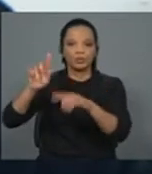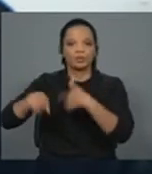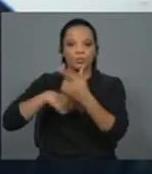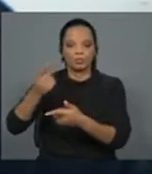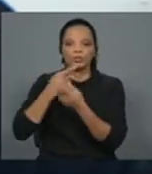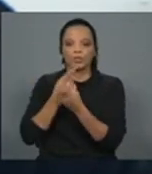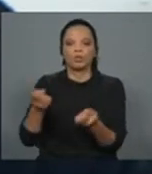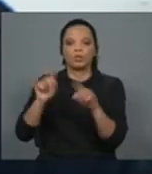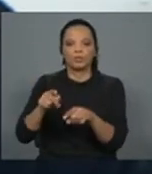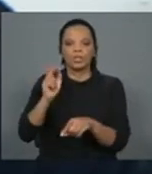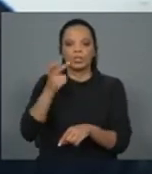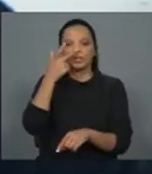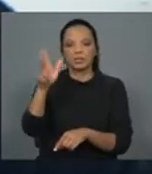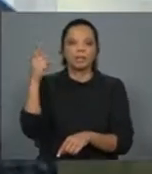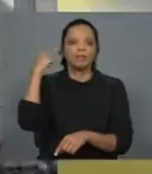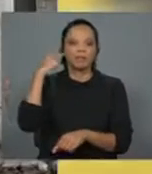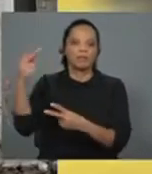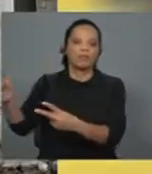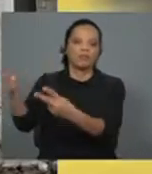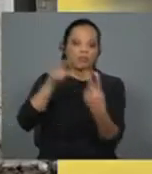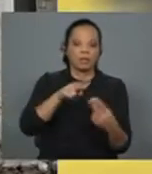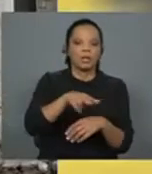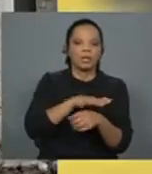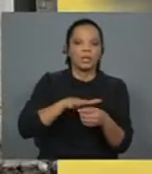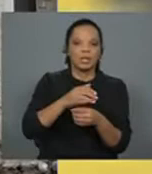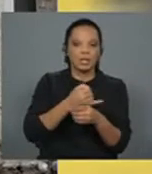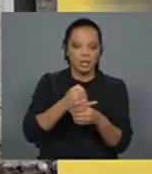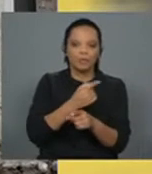para a ocasião do centenário, portanto, ao Faial, para oferecer um busto